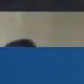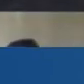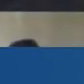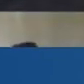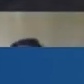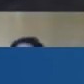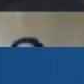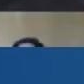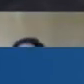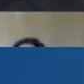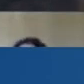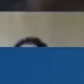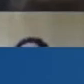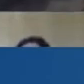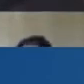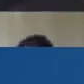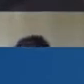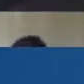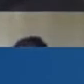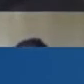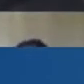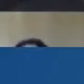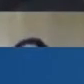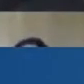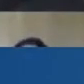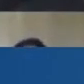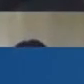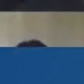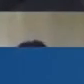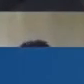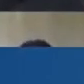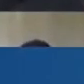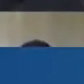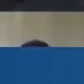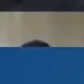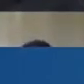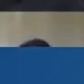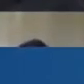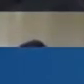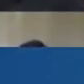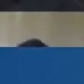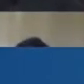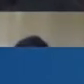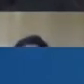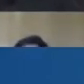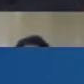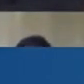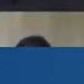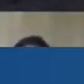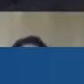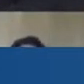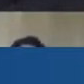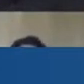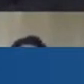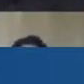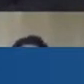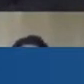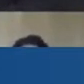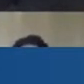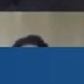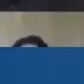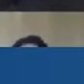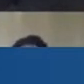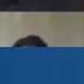mudança de patamar da investigação. A investigação agora se conclui em relação